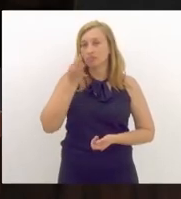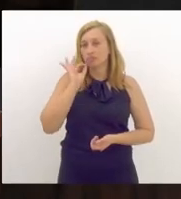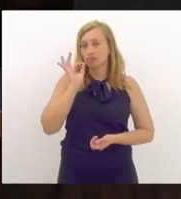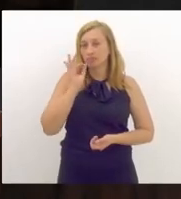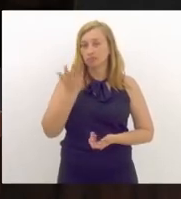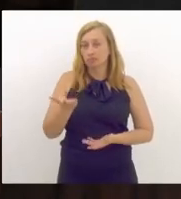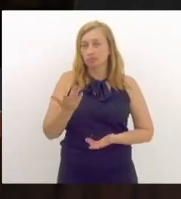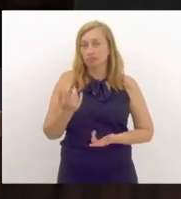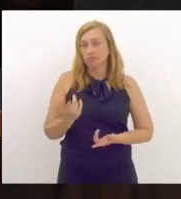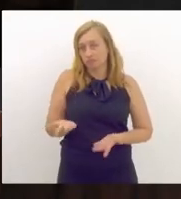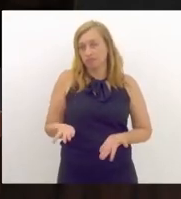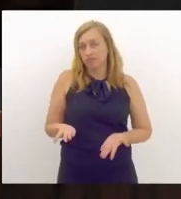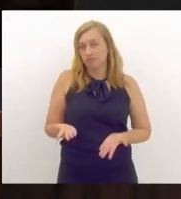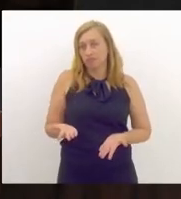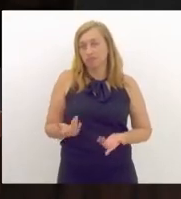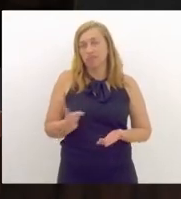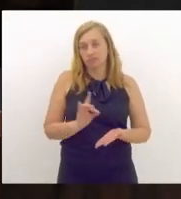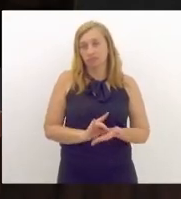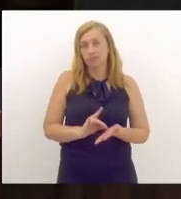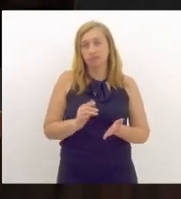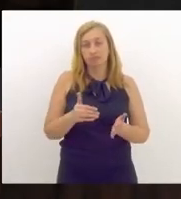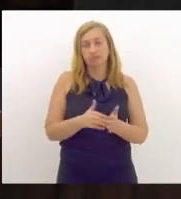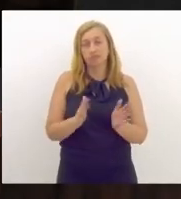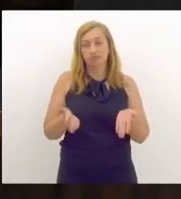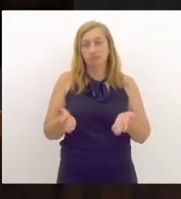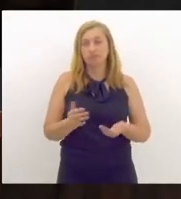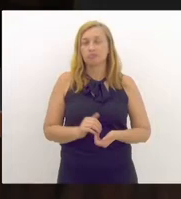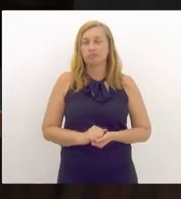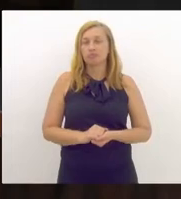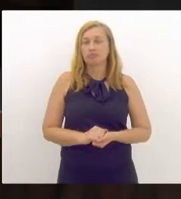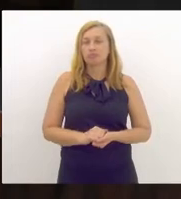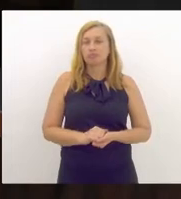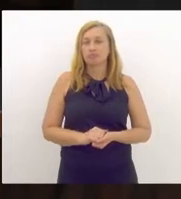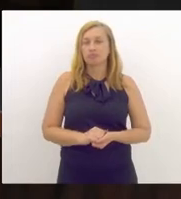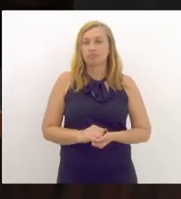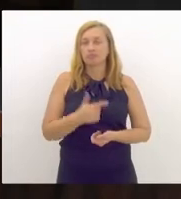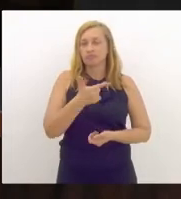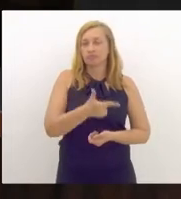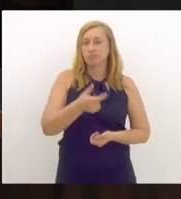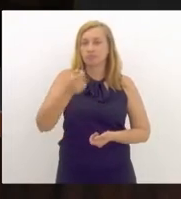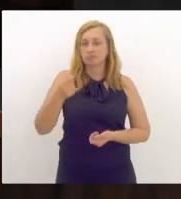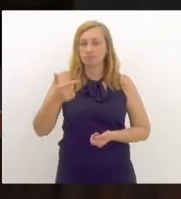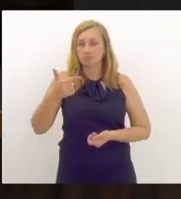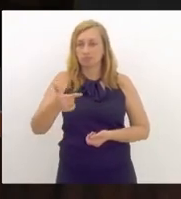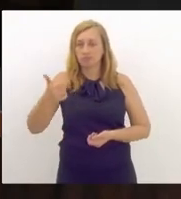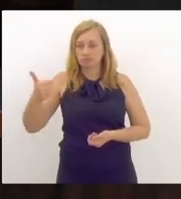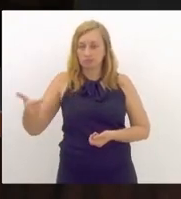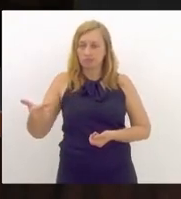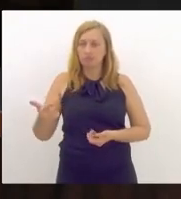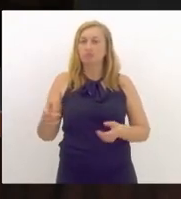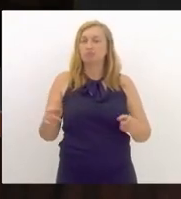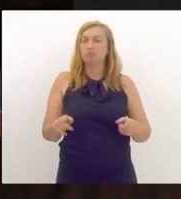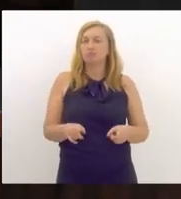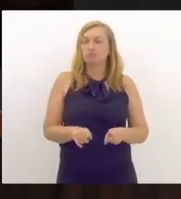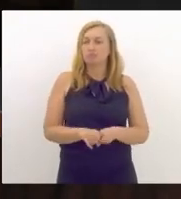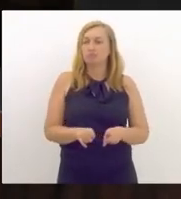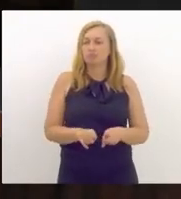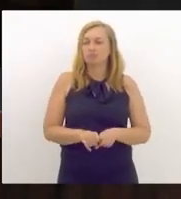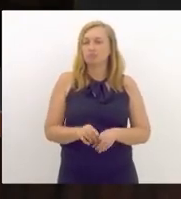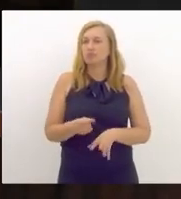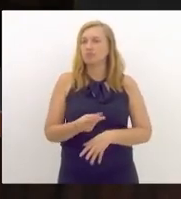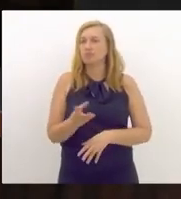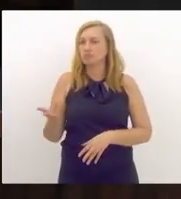porque e essa é uma realidade ainda hoje 2022 sem contar né